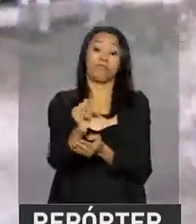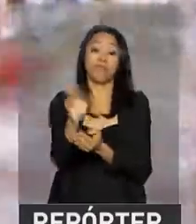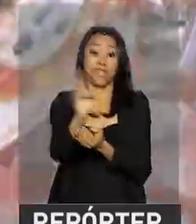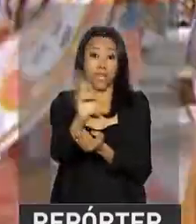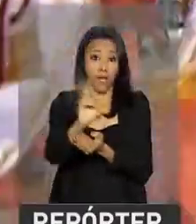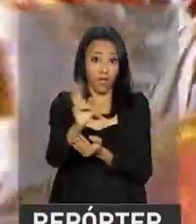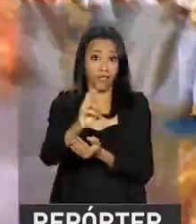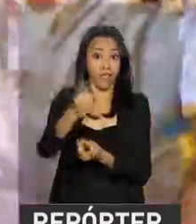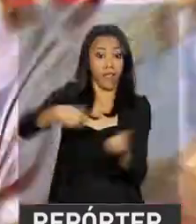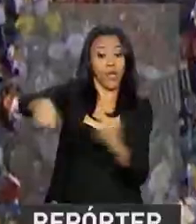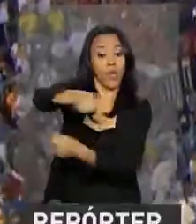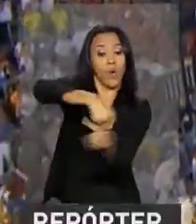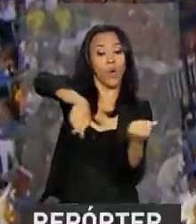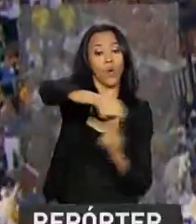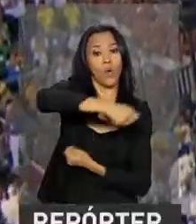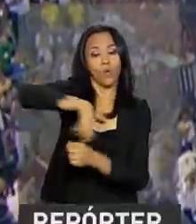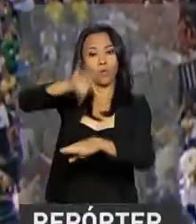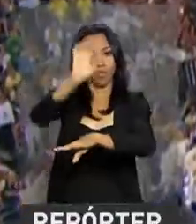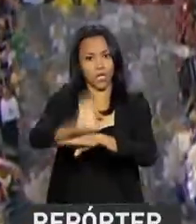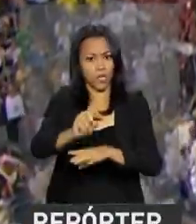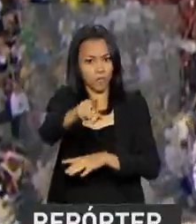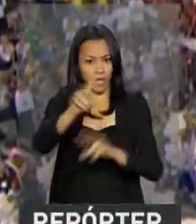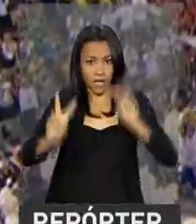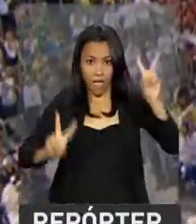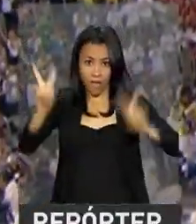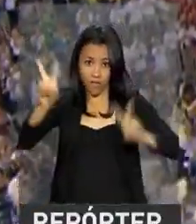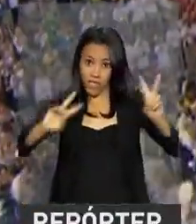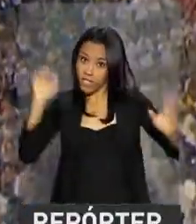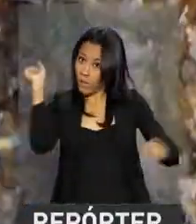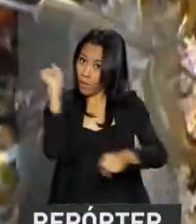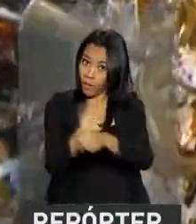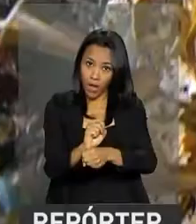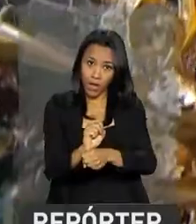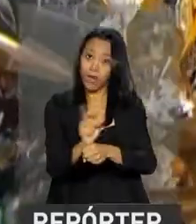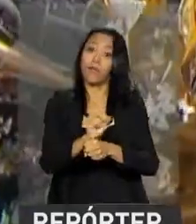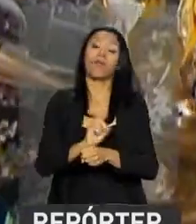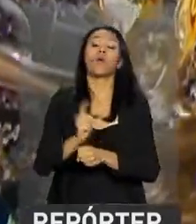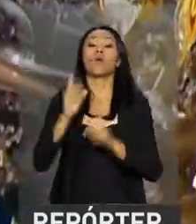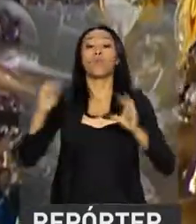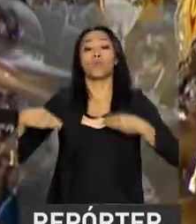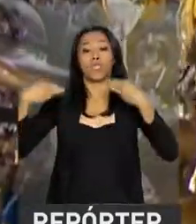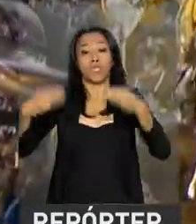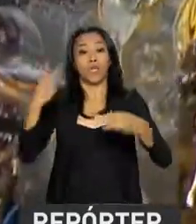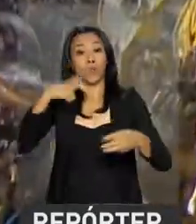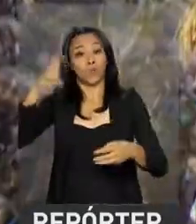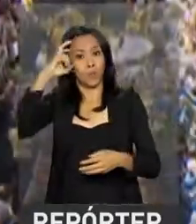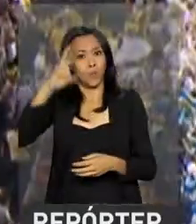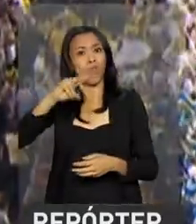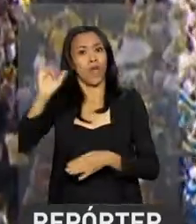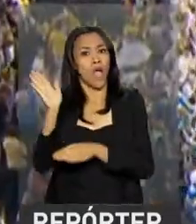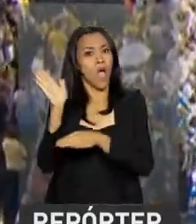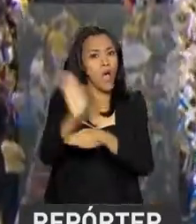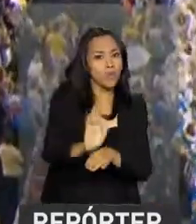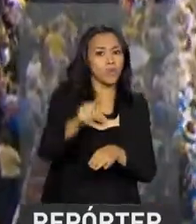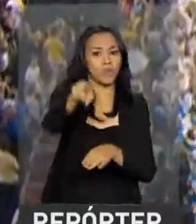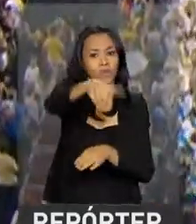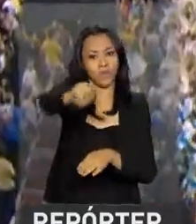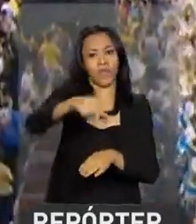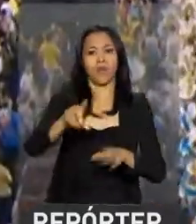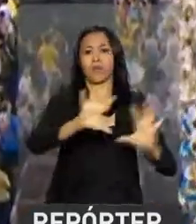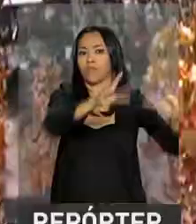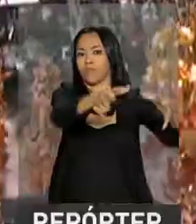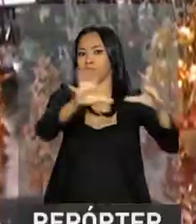e para que a festa não pare o ministério da cultura anunciou que vai ajudar as escolas de samba do rio o